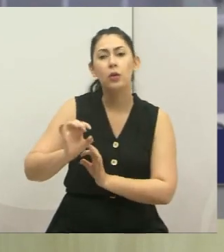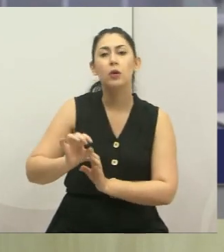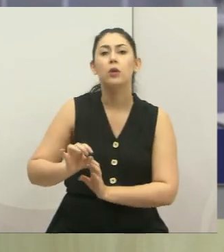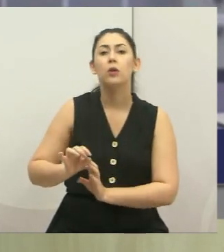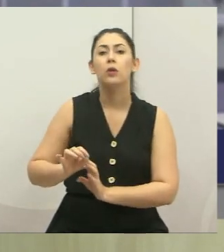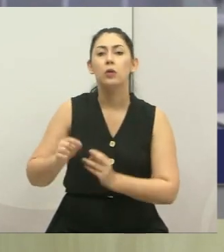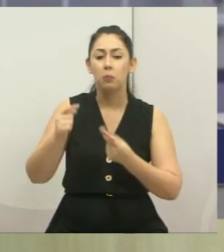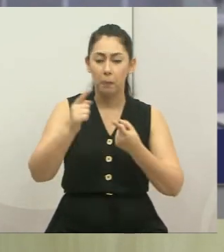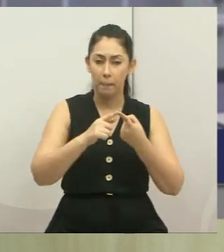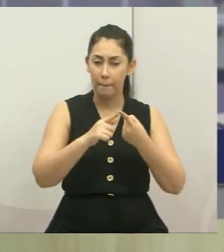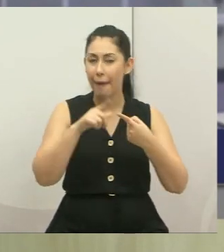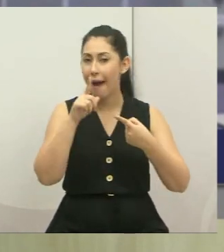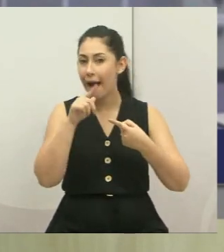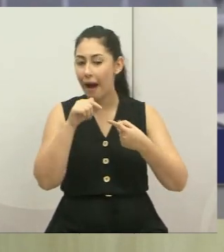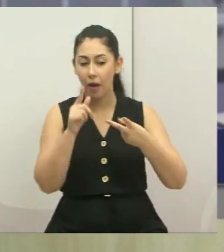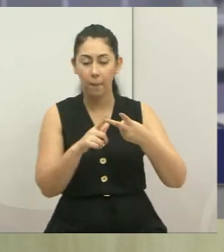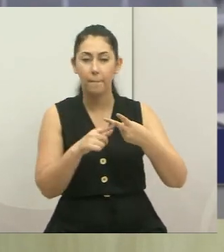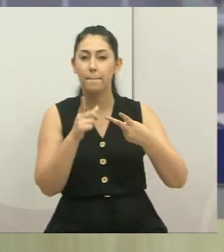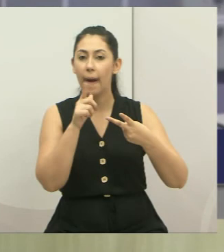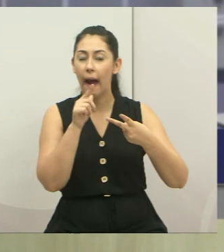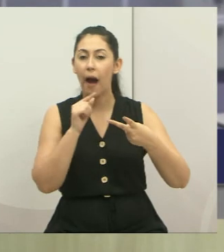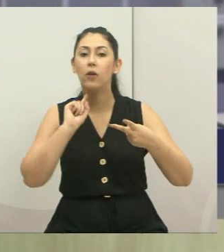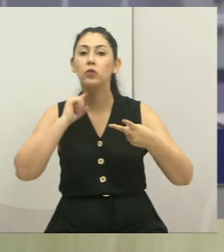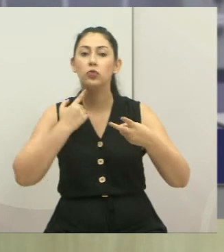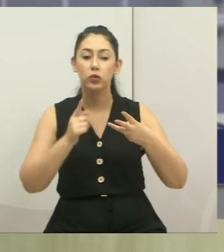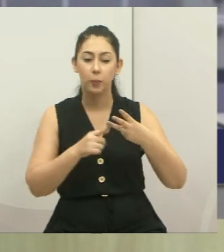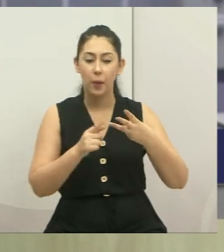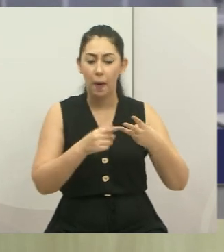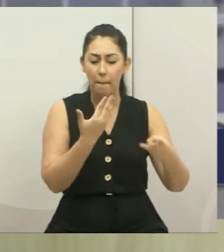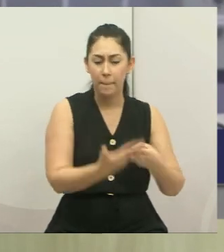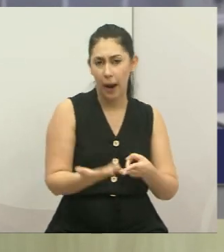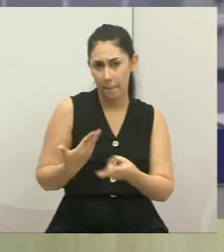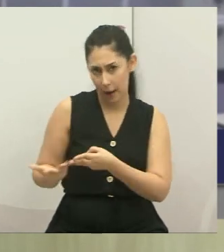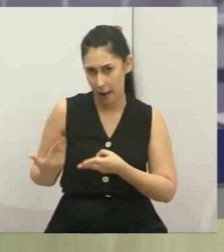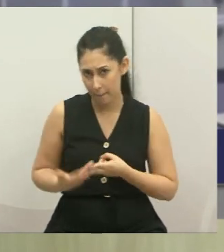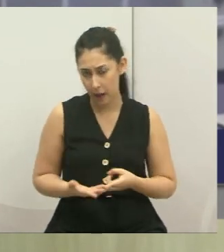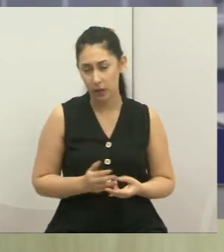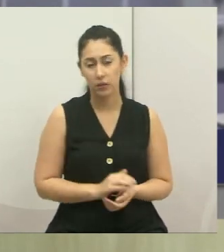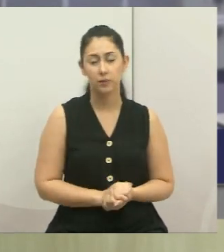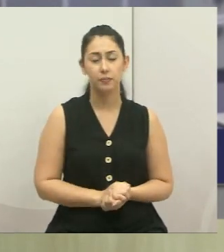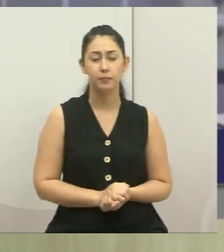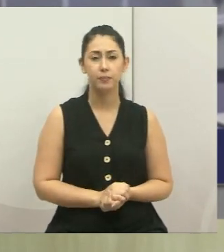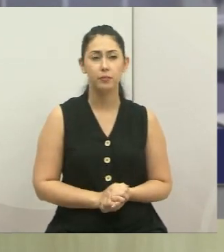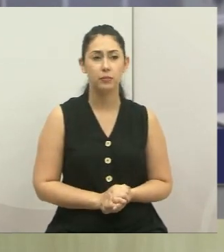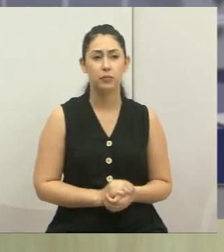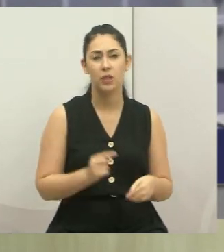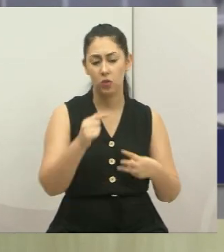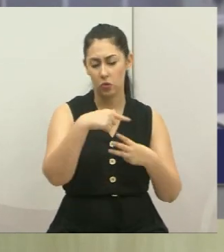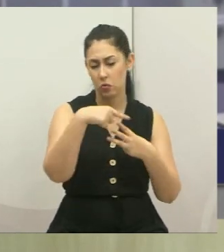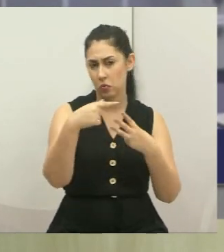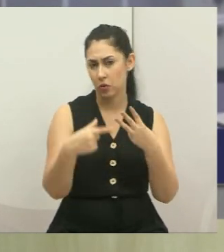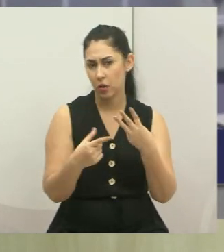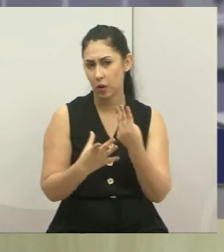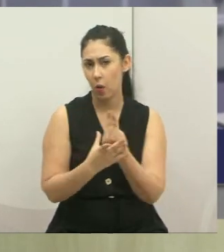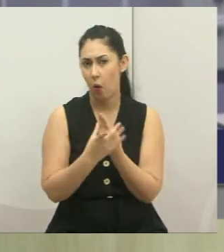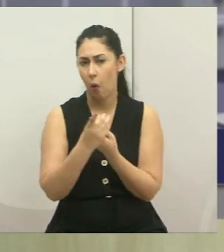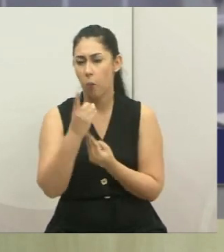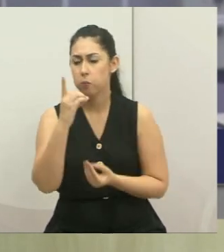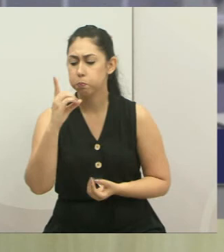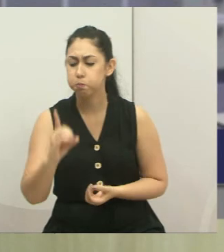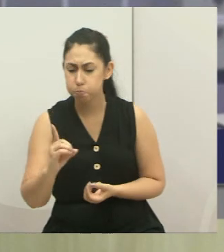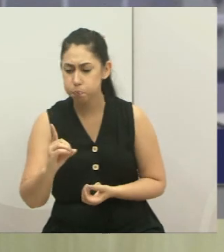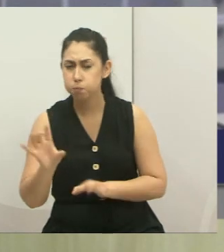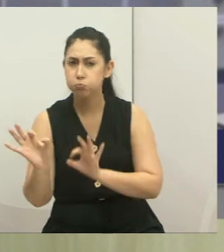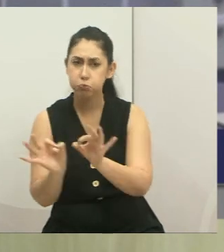de perdas elaborados. Dentro do plano diretor, você já tem toda uma